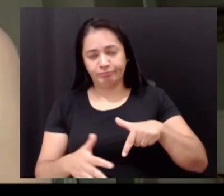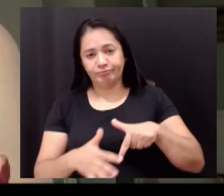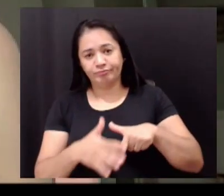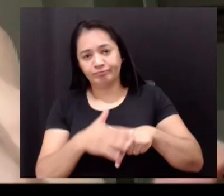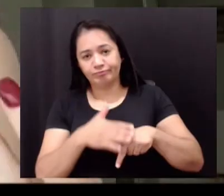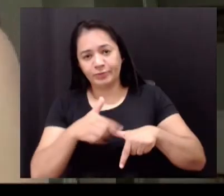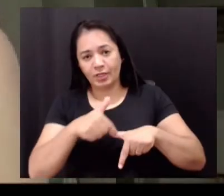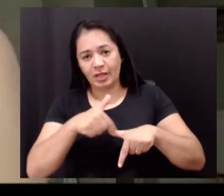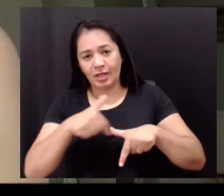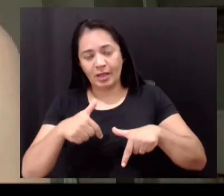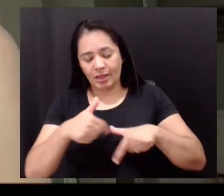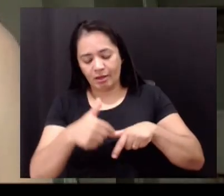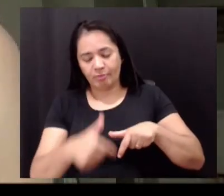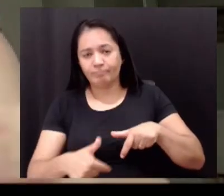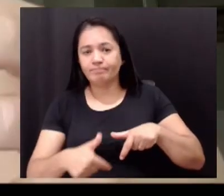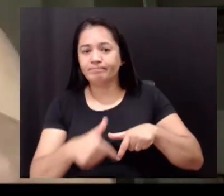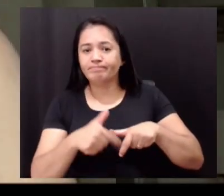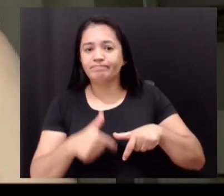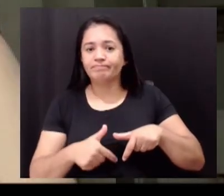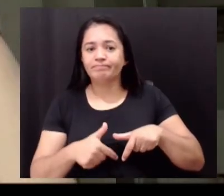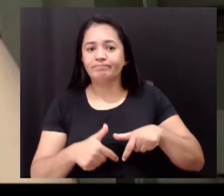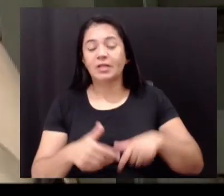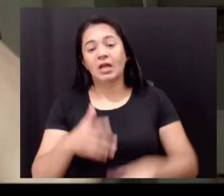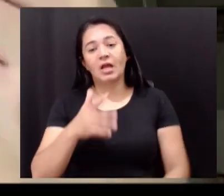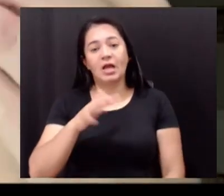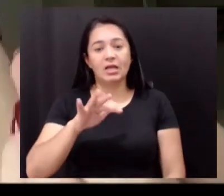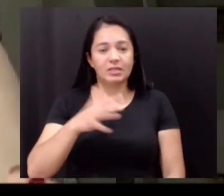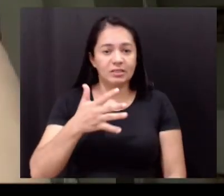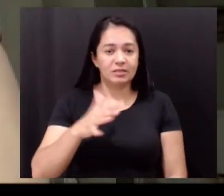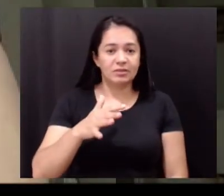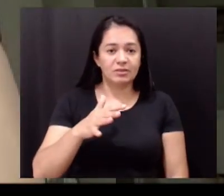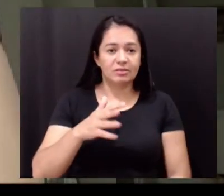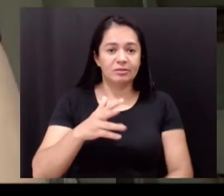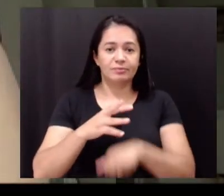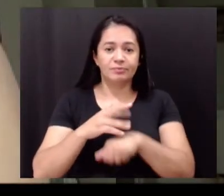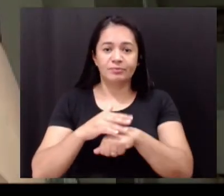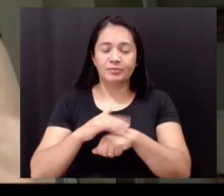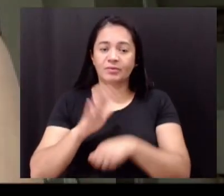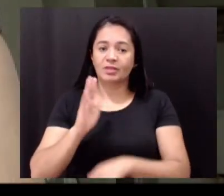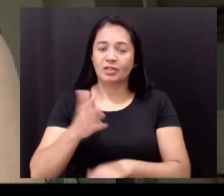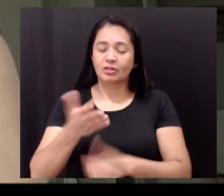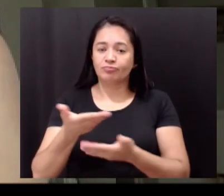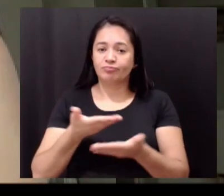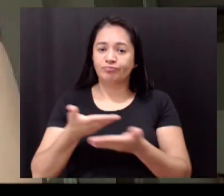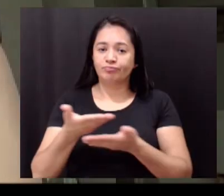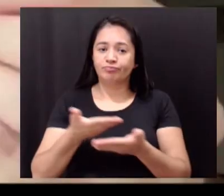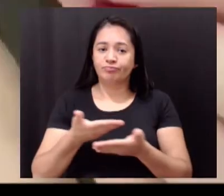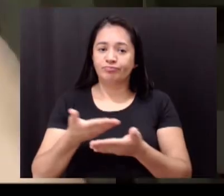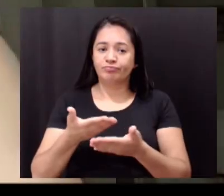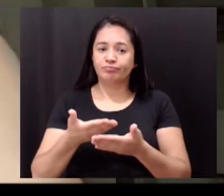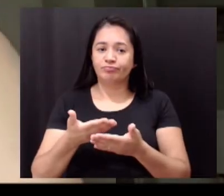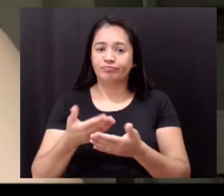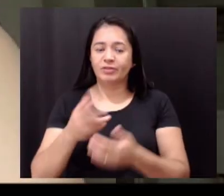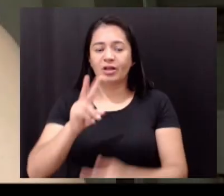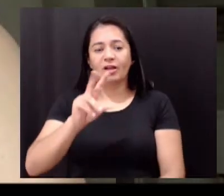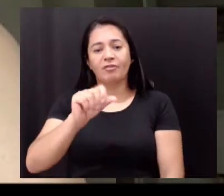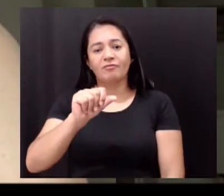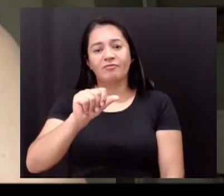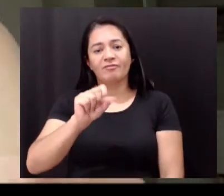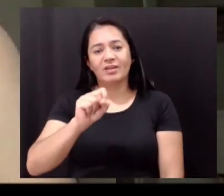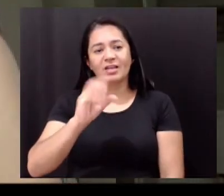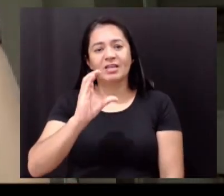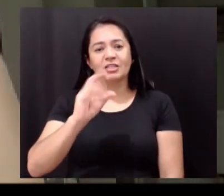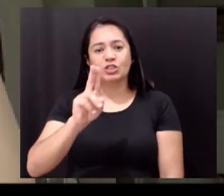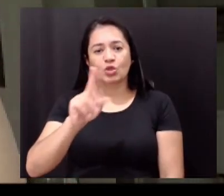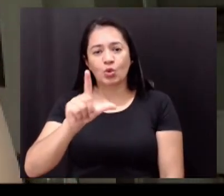útero, geralmente, essa doença já tem um envolvimento vascular ou linfático ou acomete